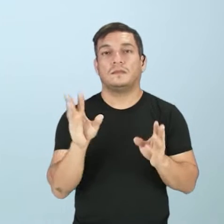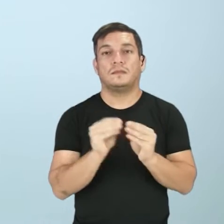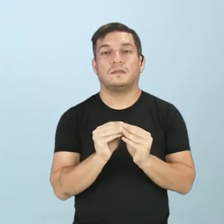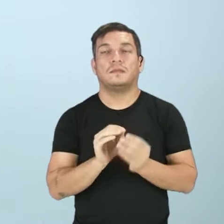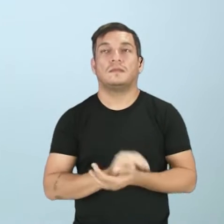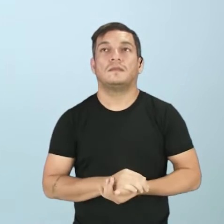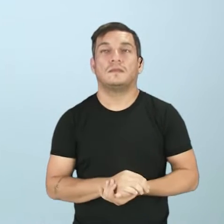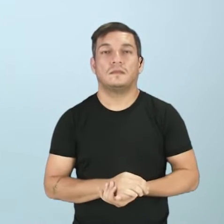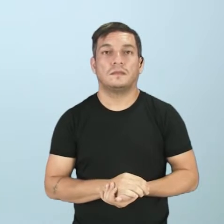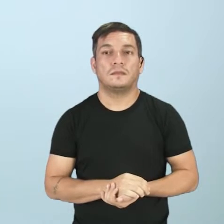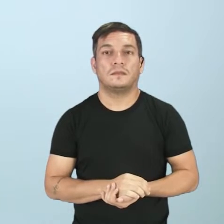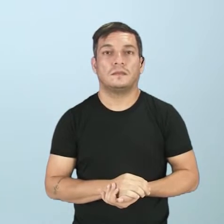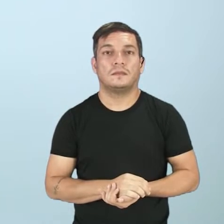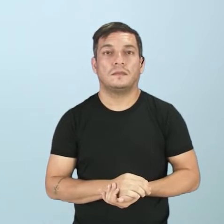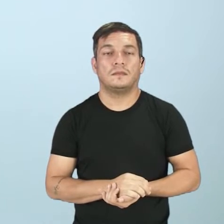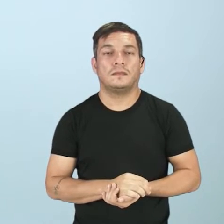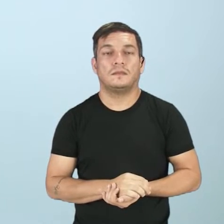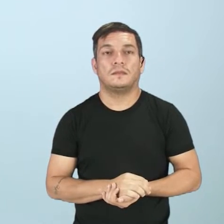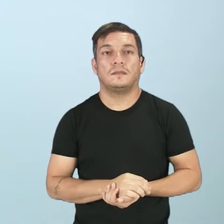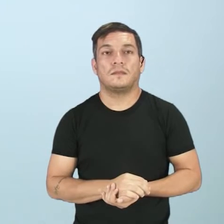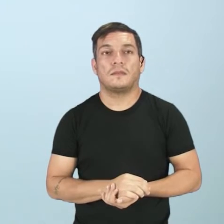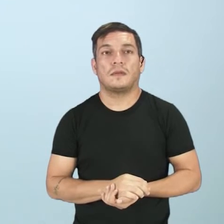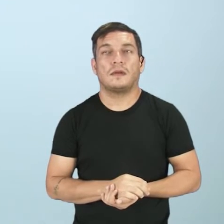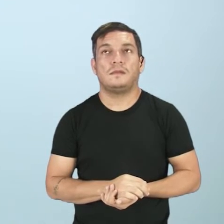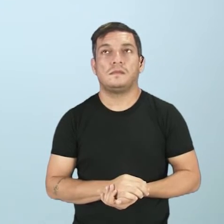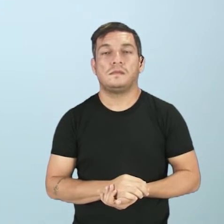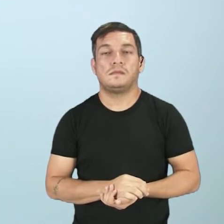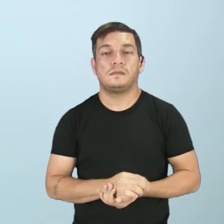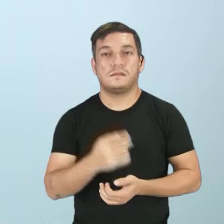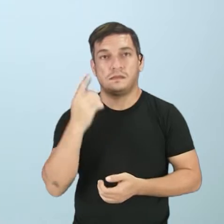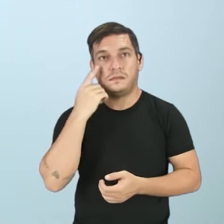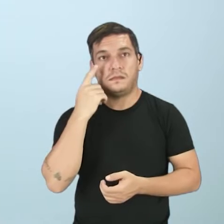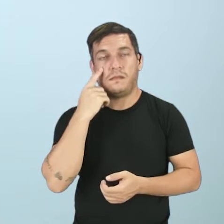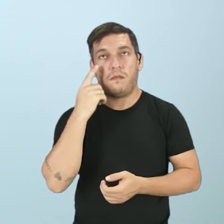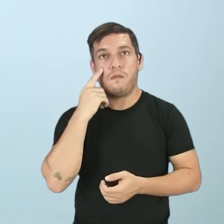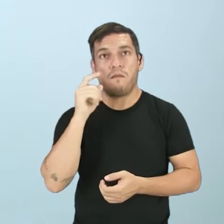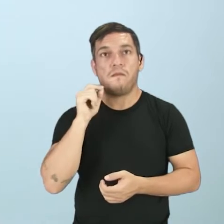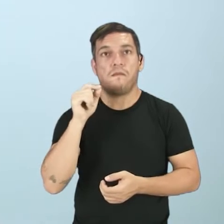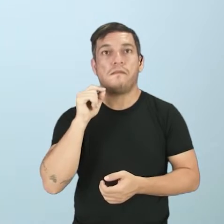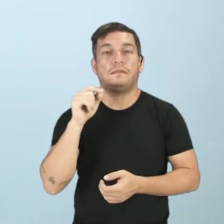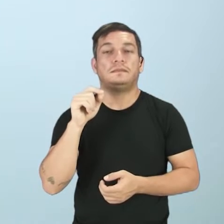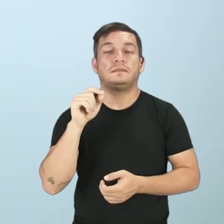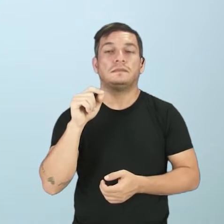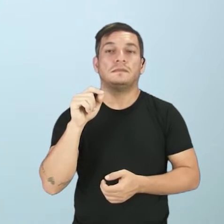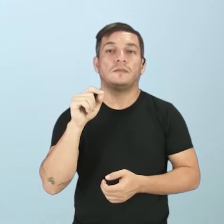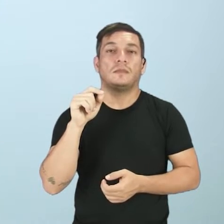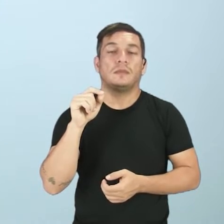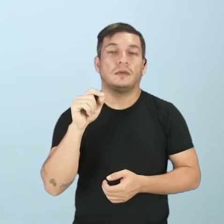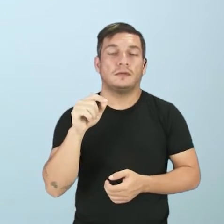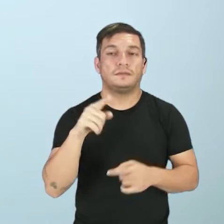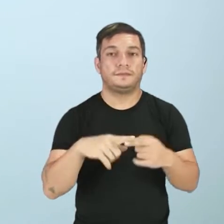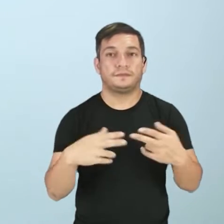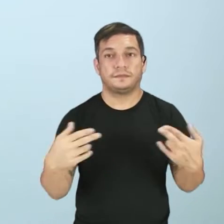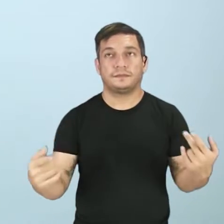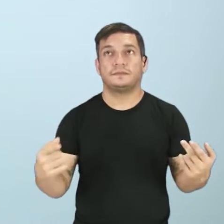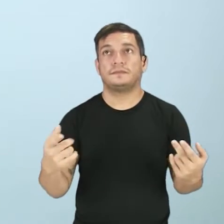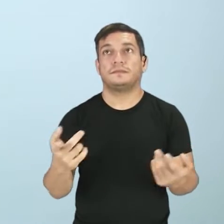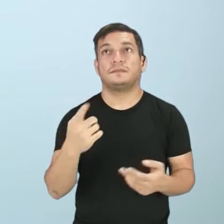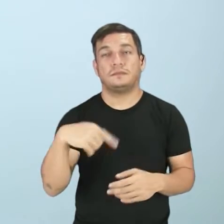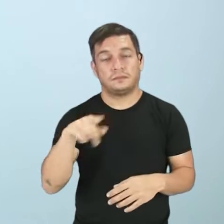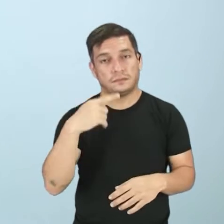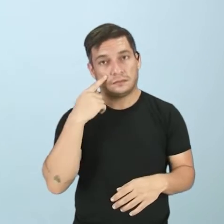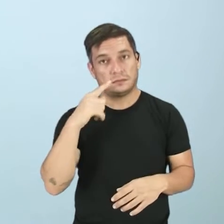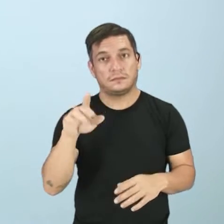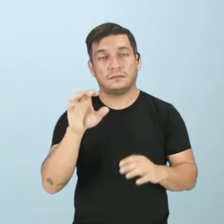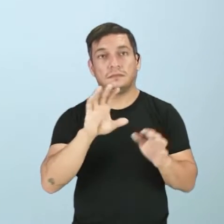abreviações, tá certo? Então, observem aí, tá? Revejam esse material, revejam